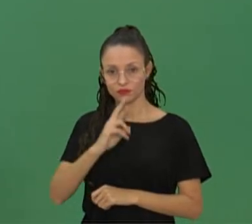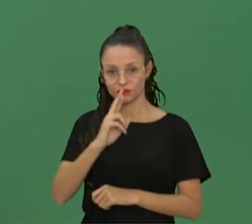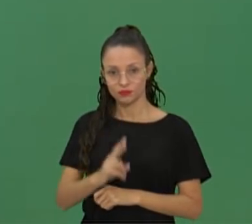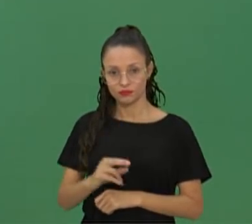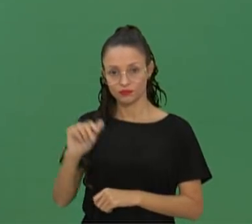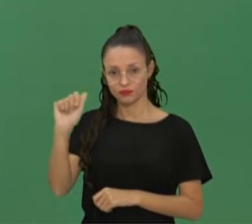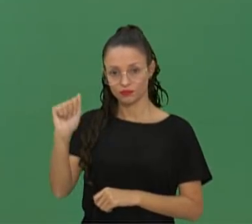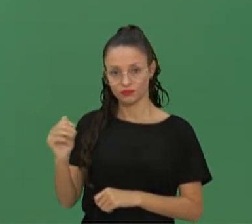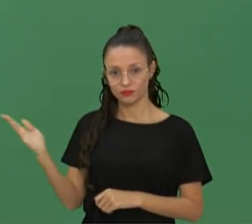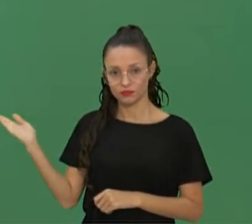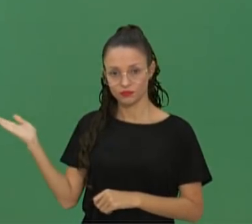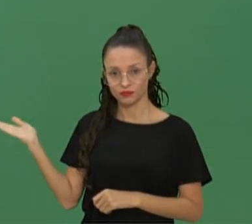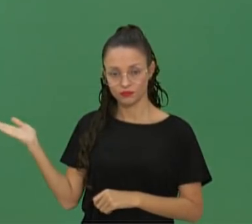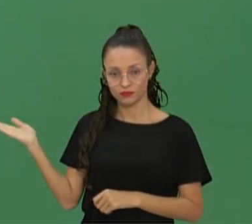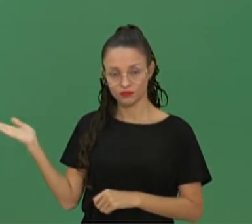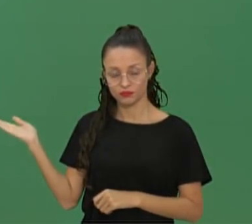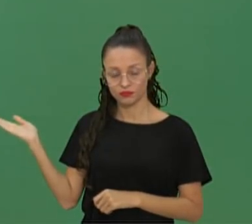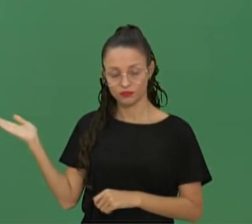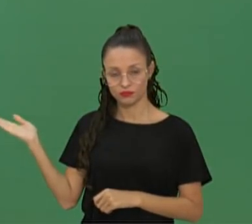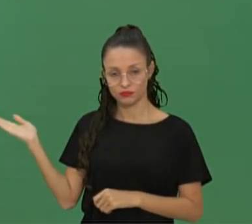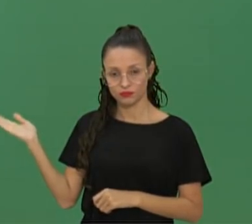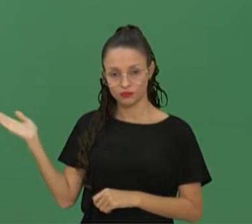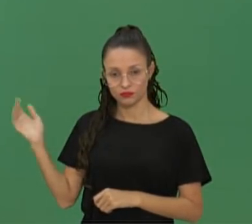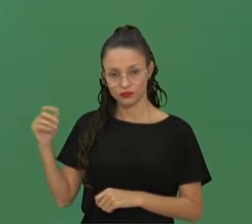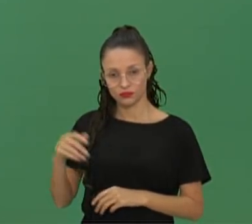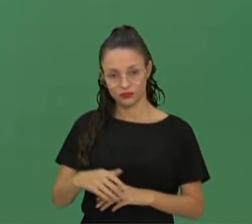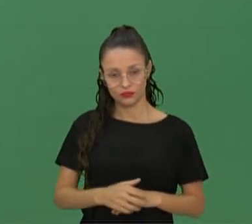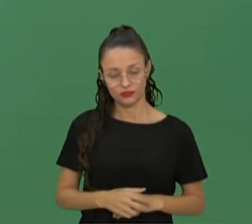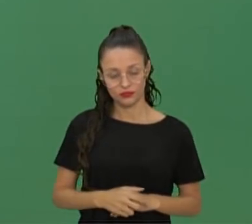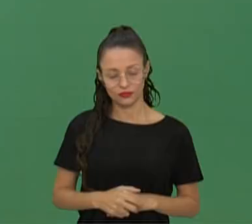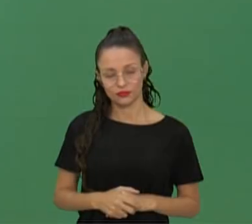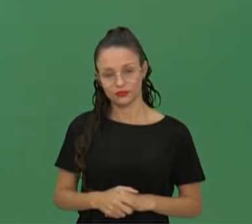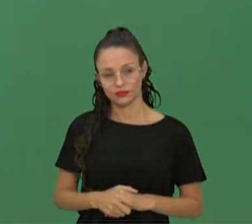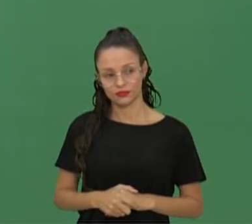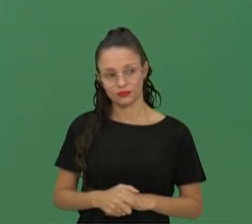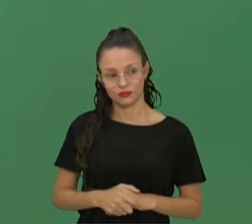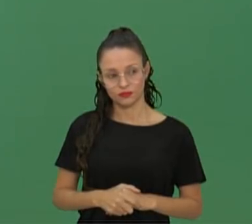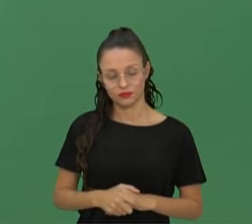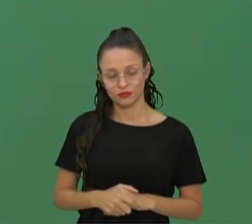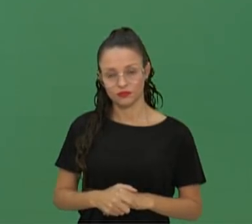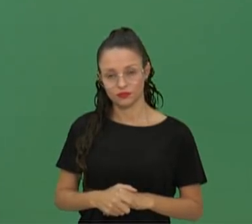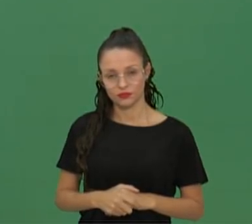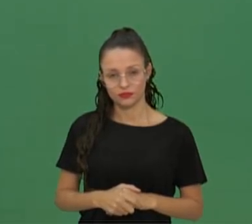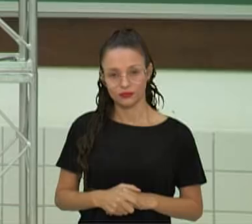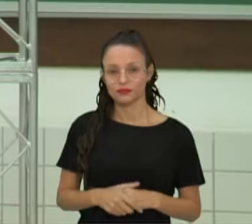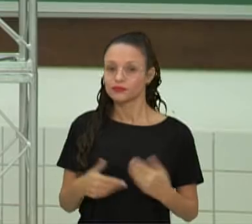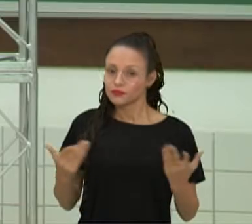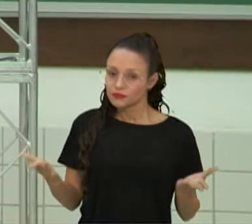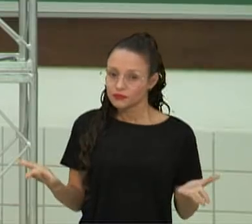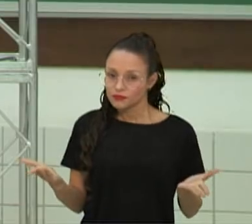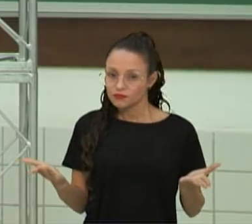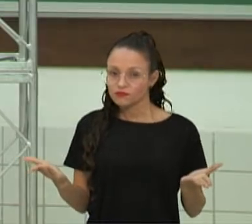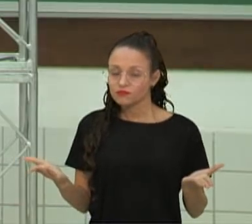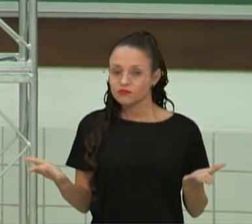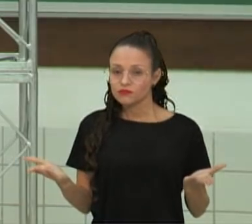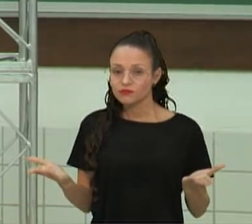letra A. 6x ao quadrado menos 17x mais 12. Então, faz assim. Agora que você